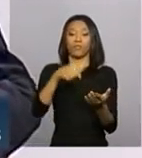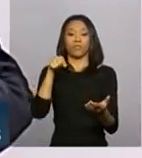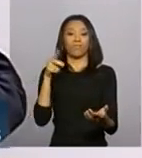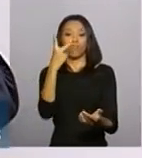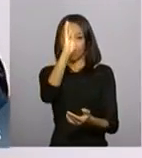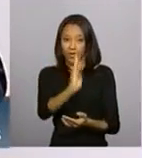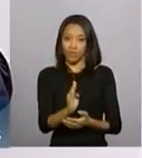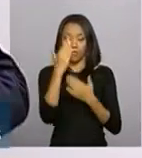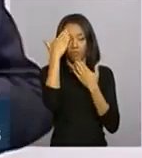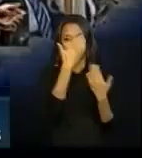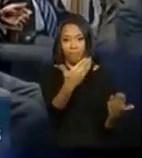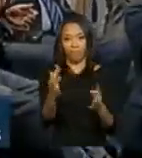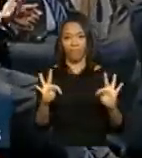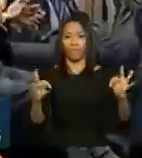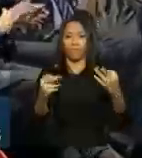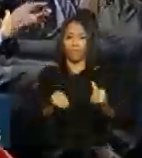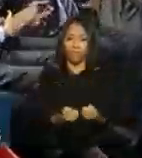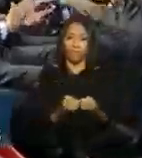Muito obrigado a